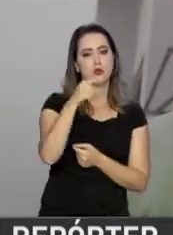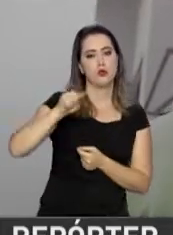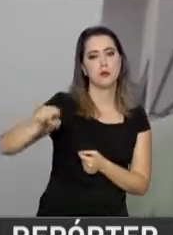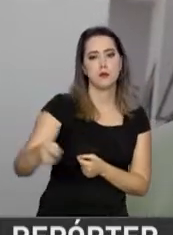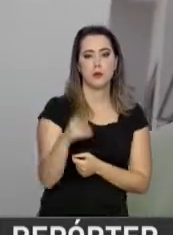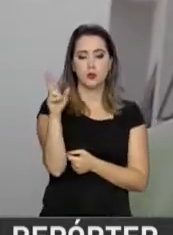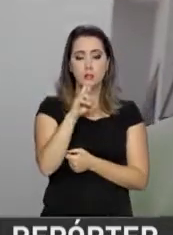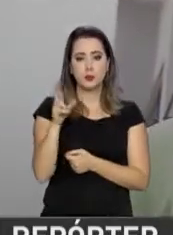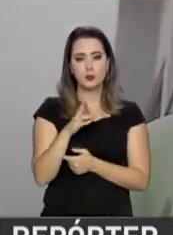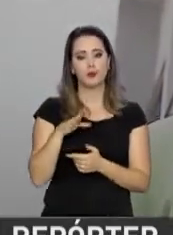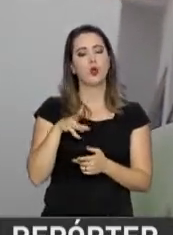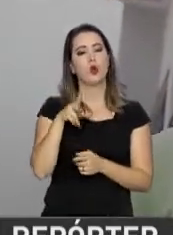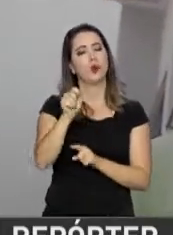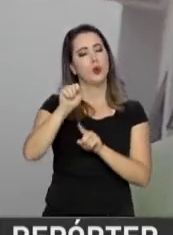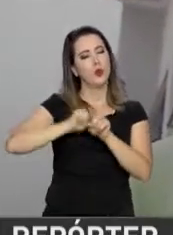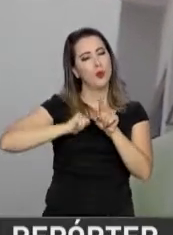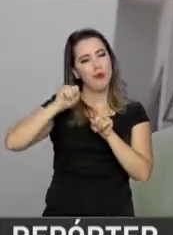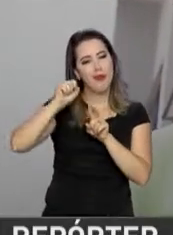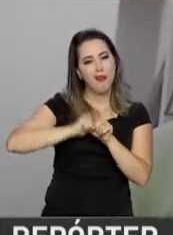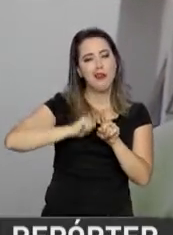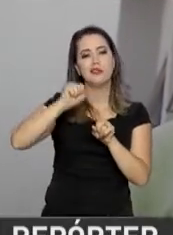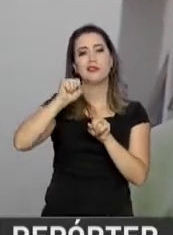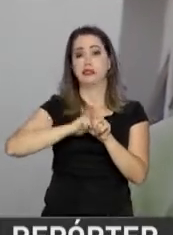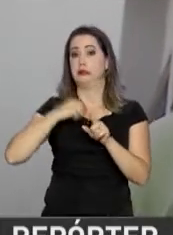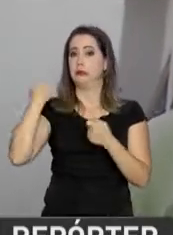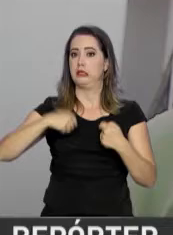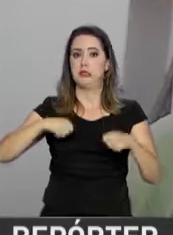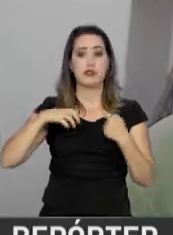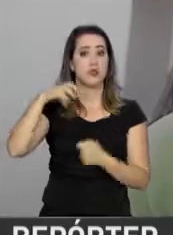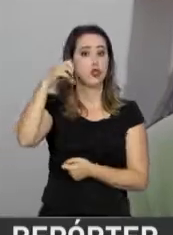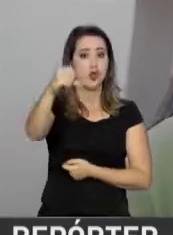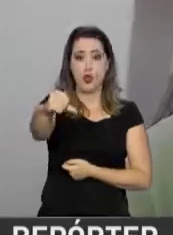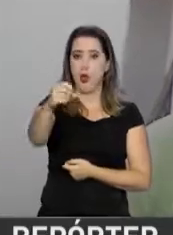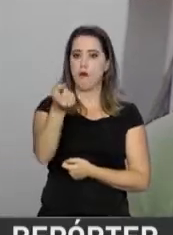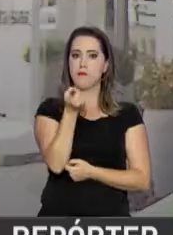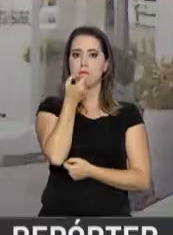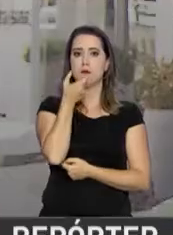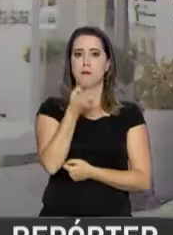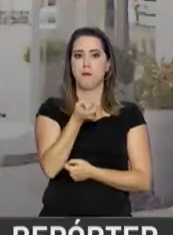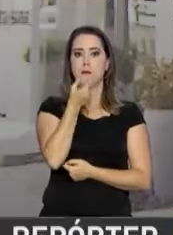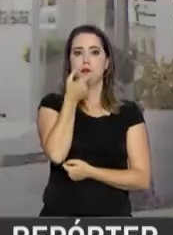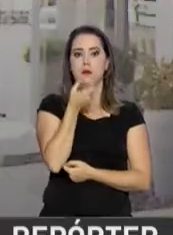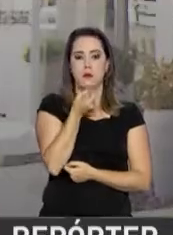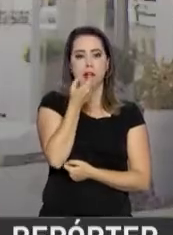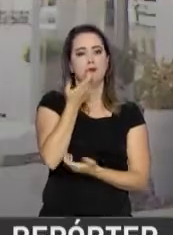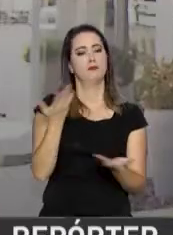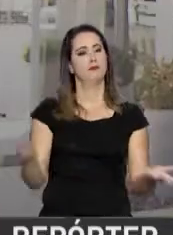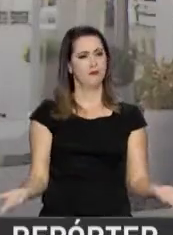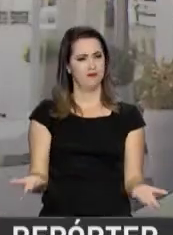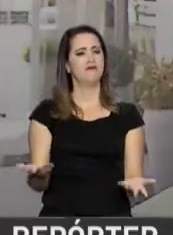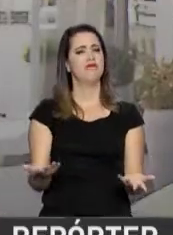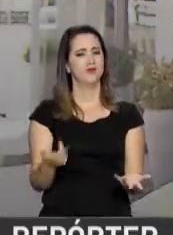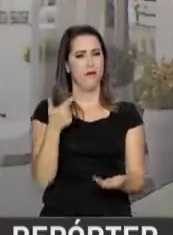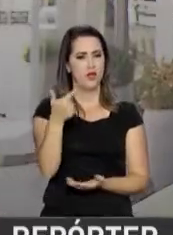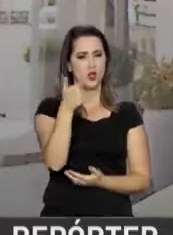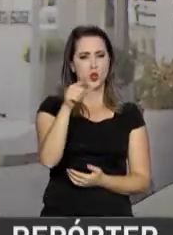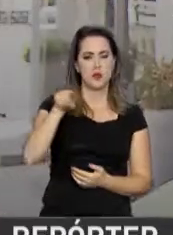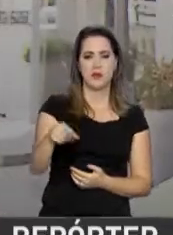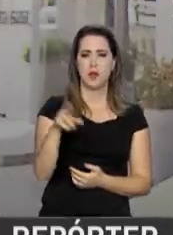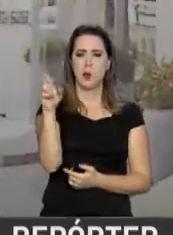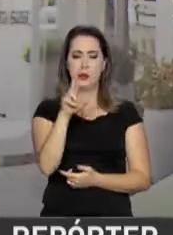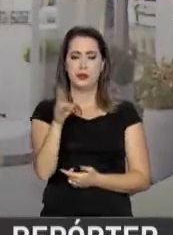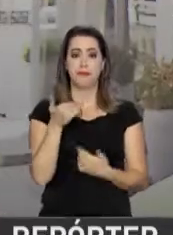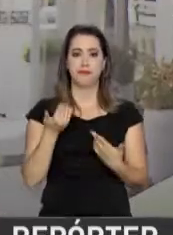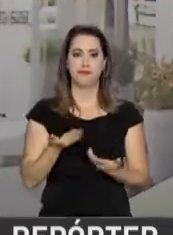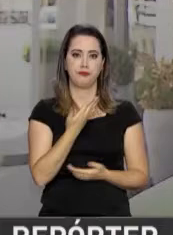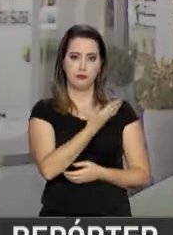reais para o tratamento marcos precisa de nove doses por mês a gente tem esse é esse grande problema